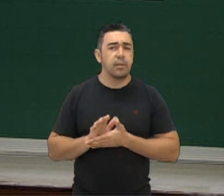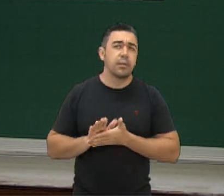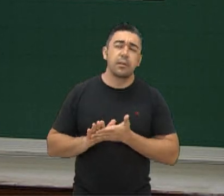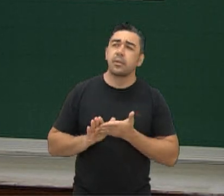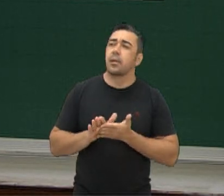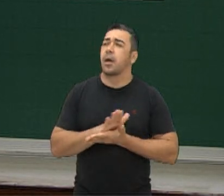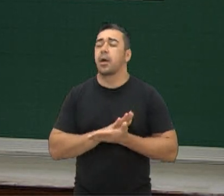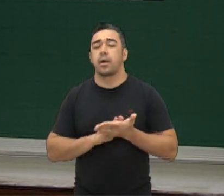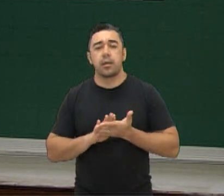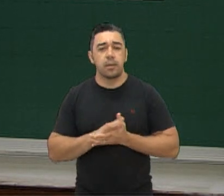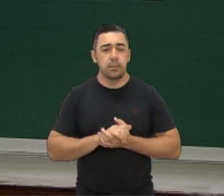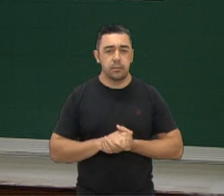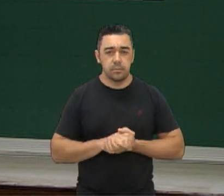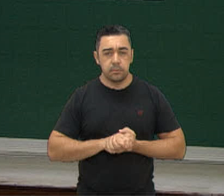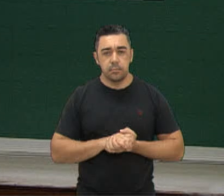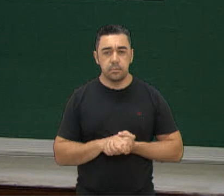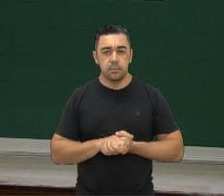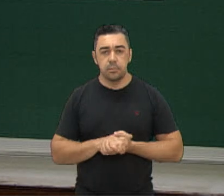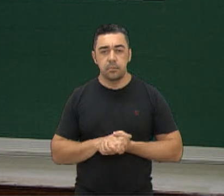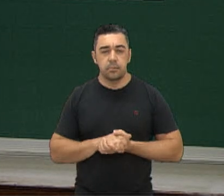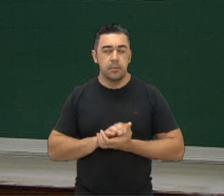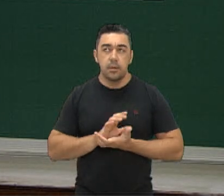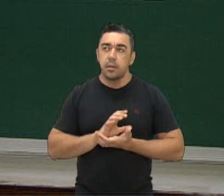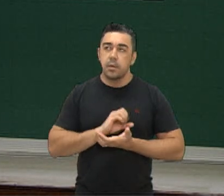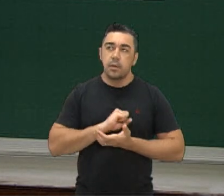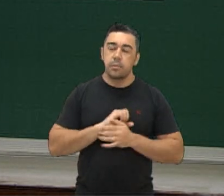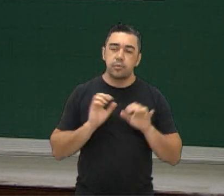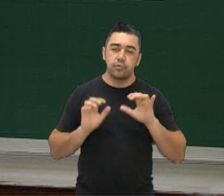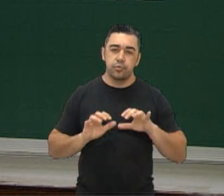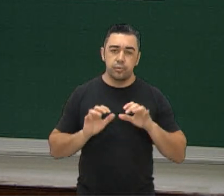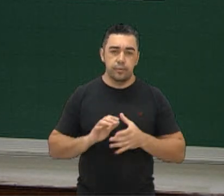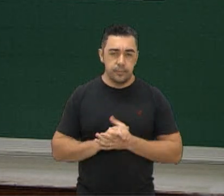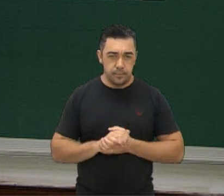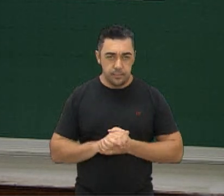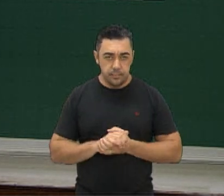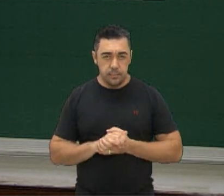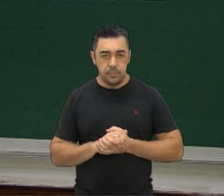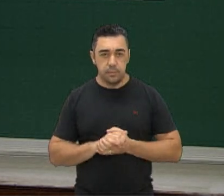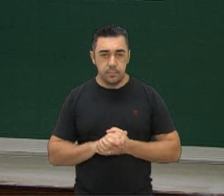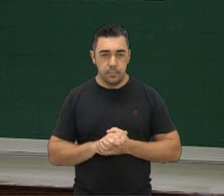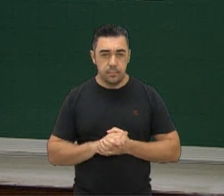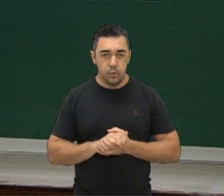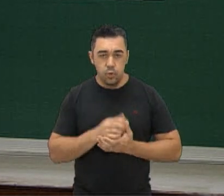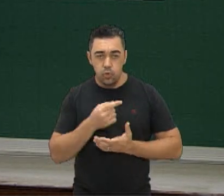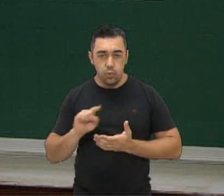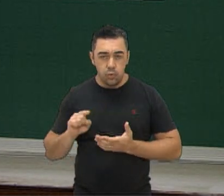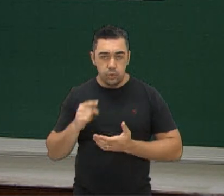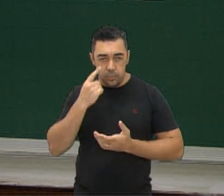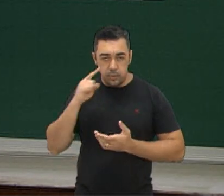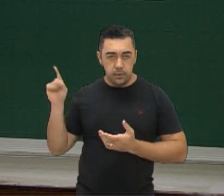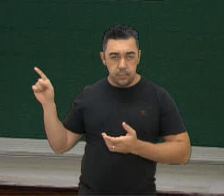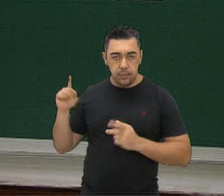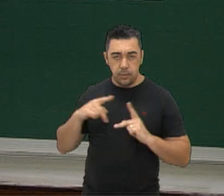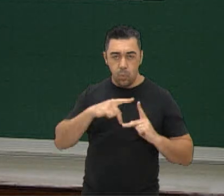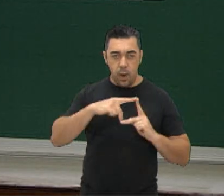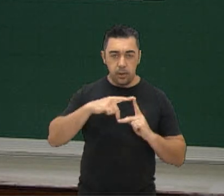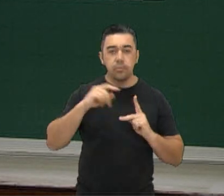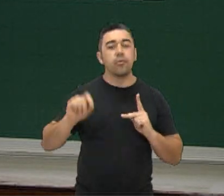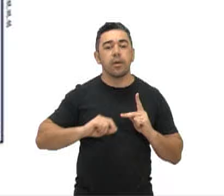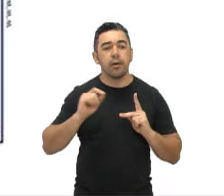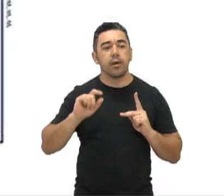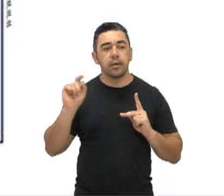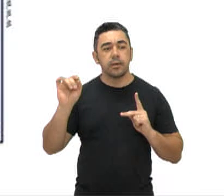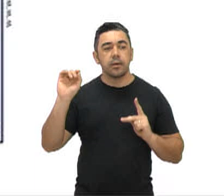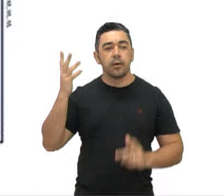nada. Amo la lluvia. Então, ele ama a chuva, né? Ele fala que ama a chuva. E no último quadrinho, a gente descobre